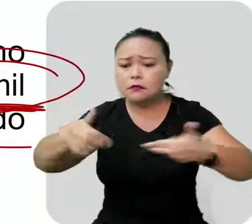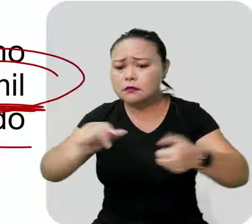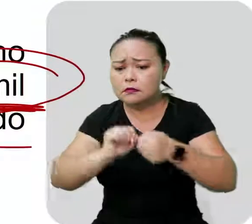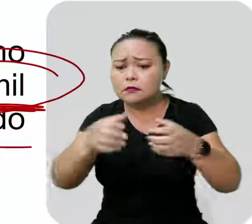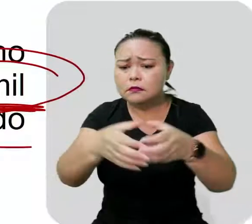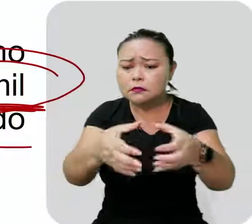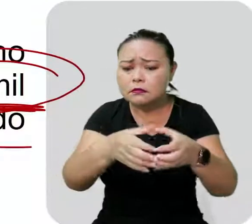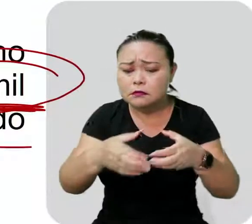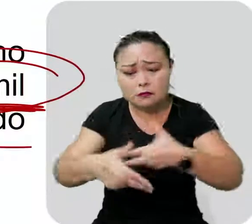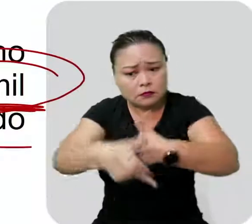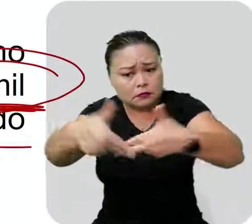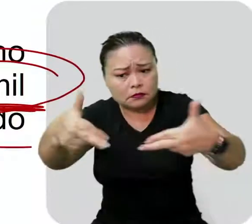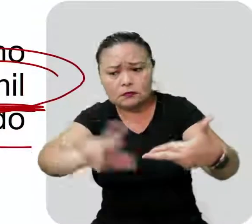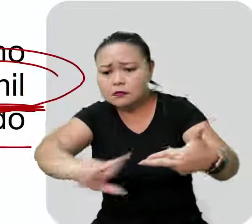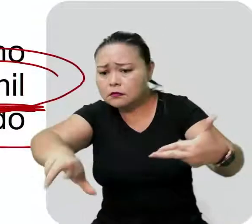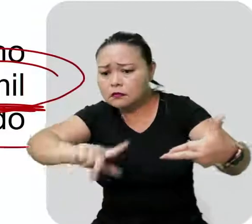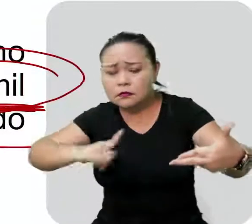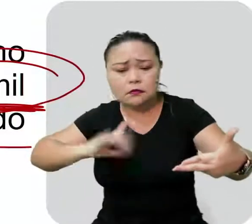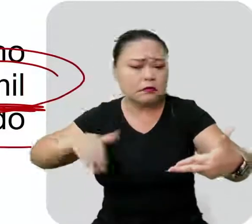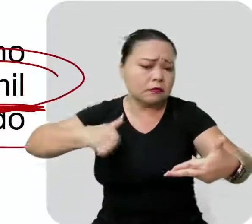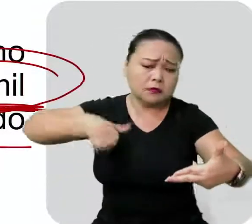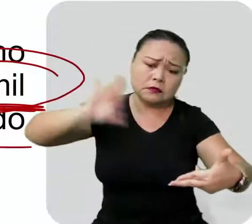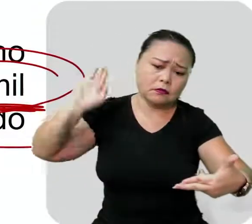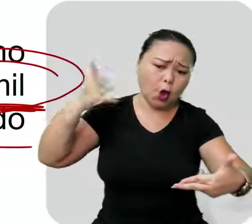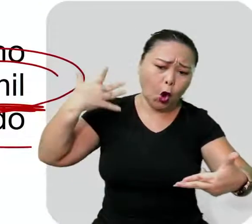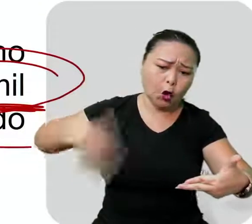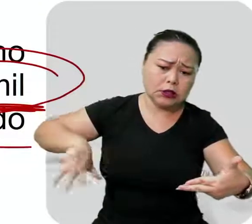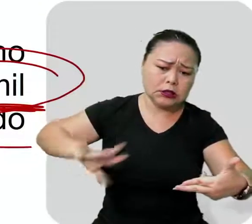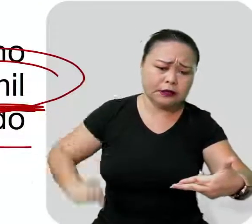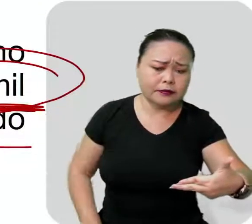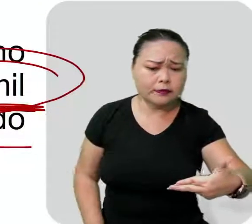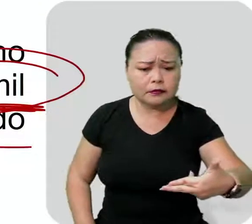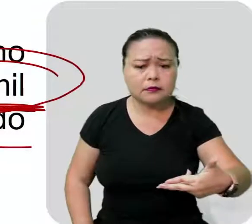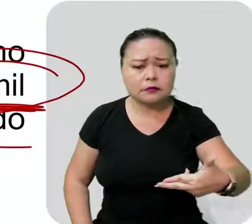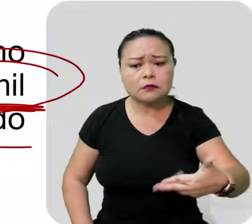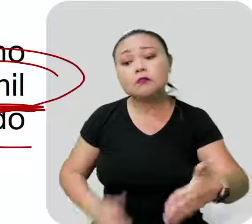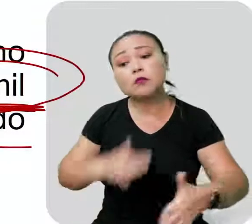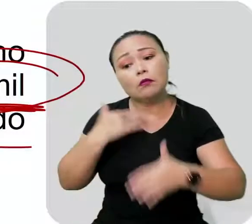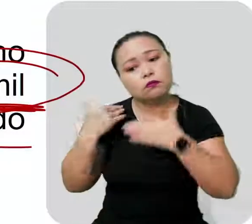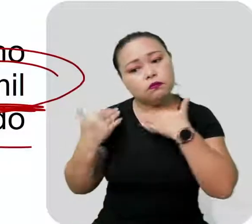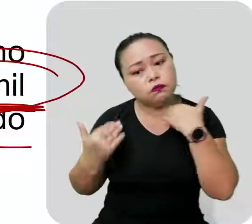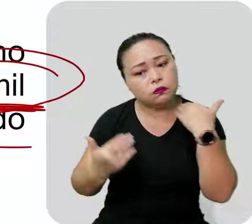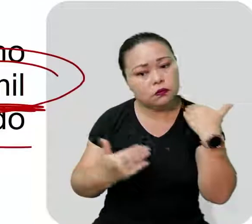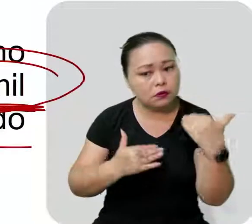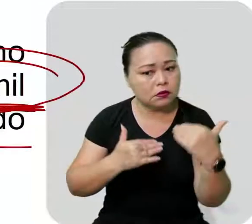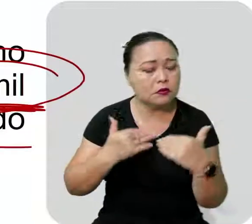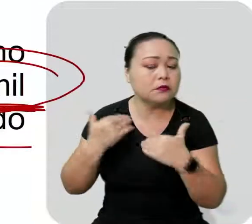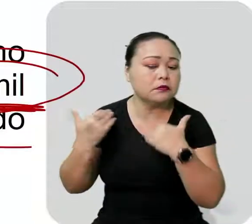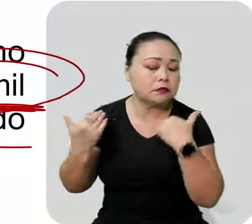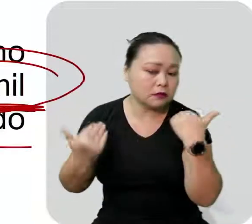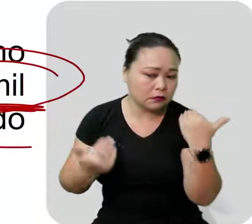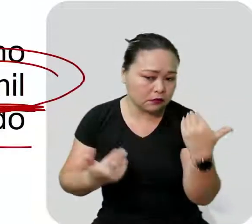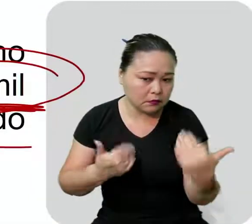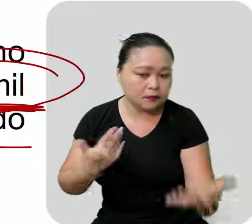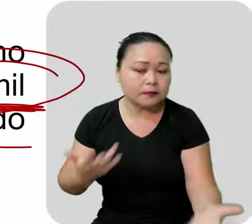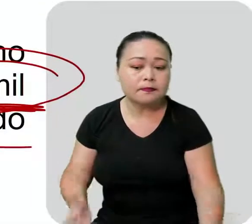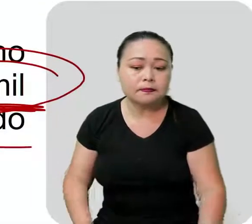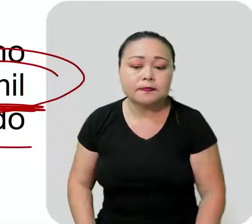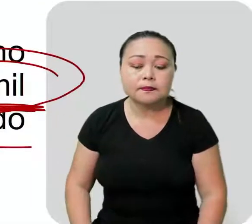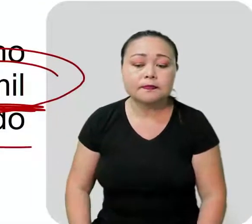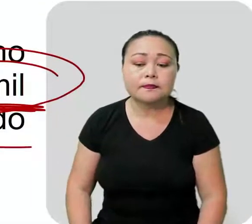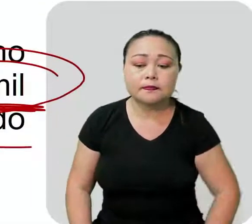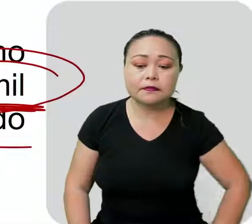você etnia diferente nossa e morreram muitos índios morreram muitos índios